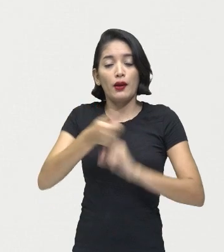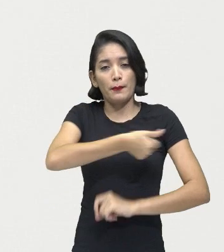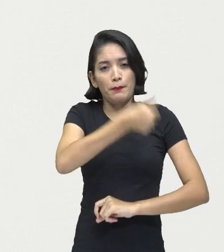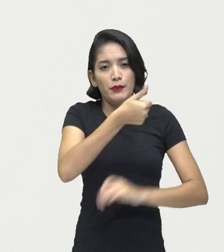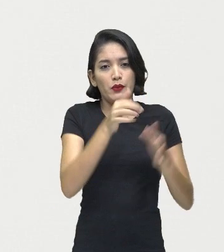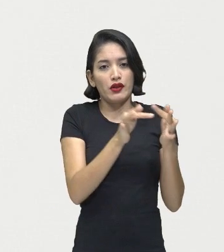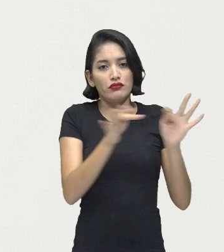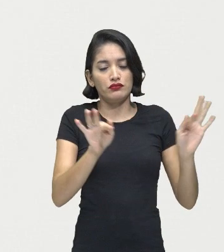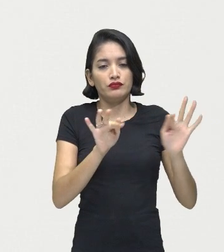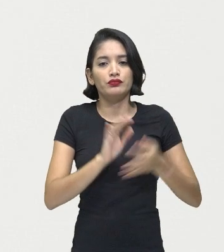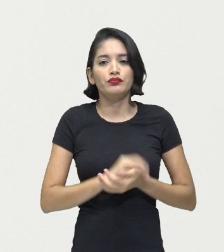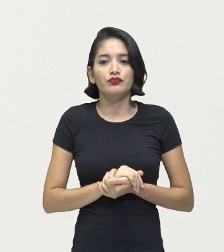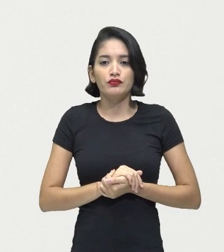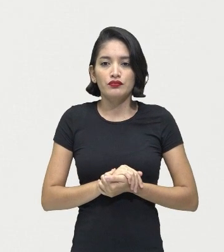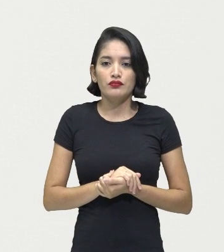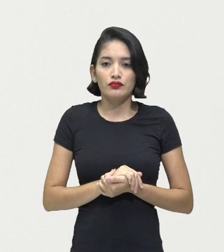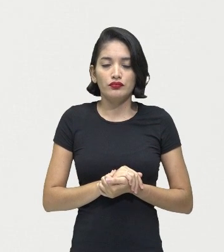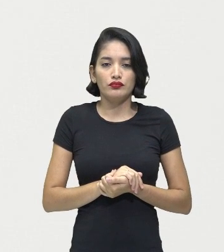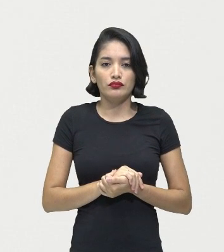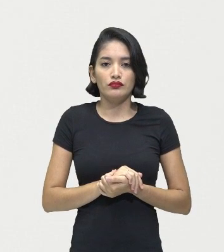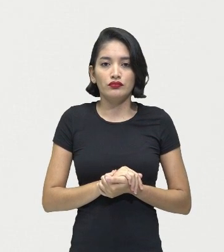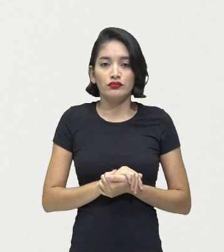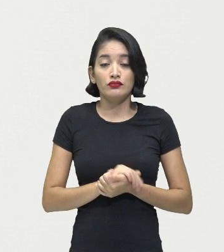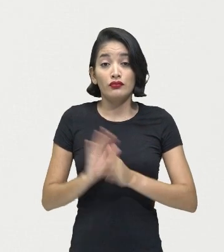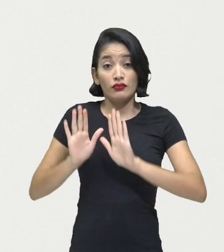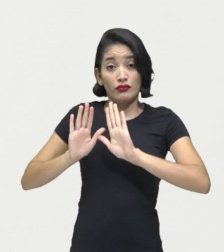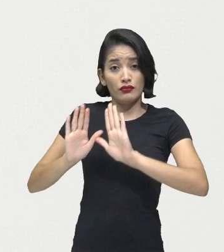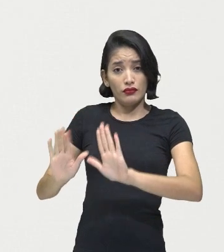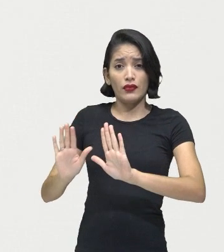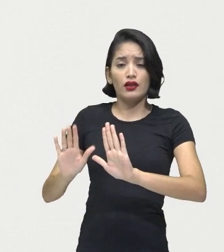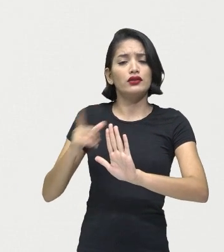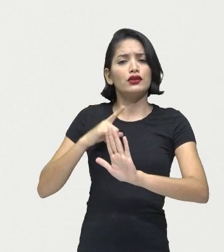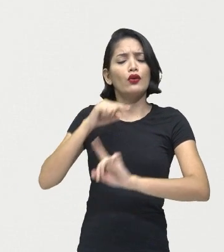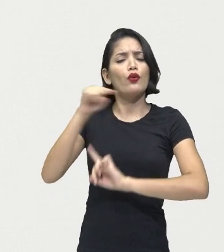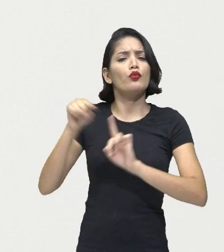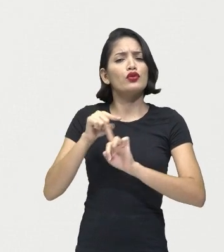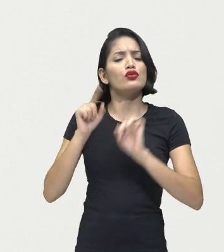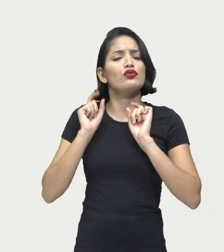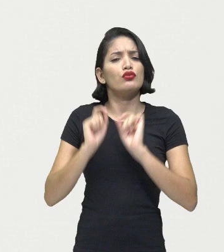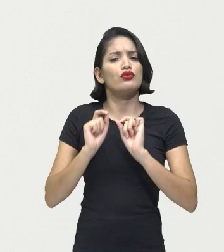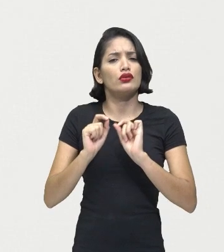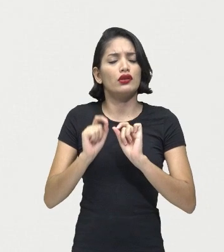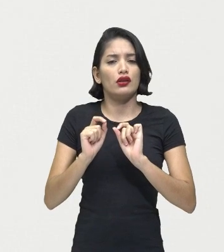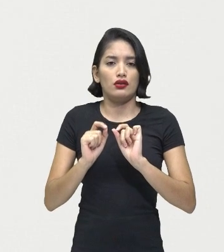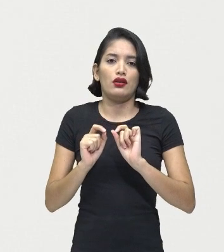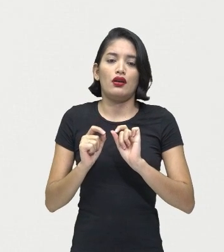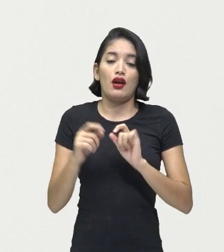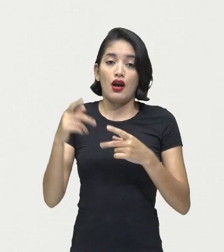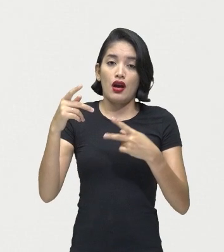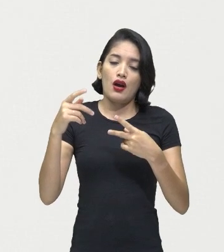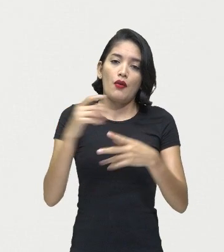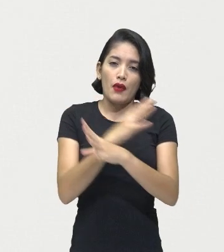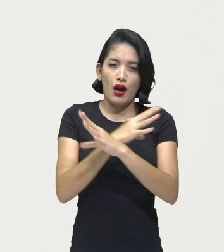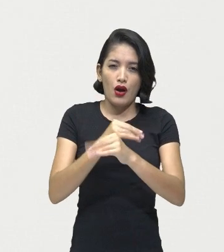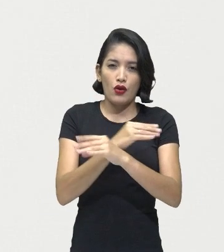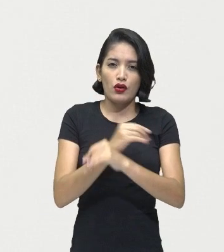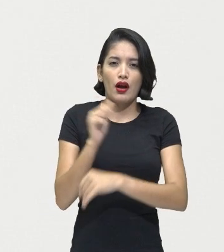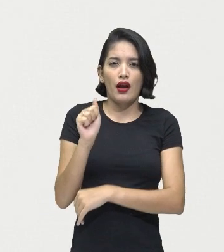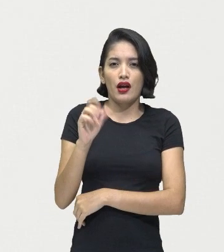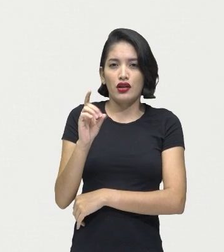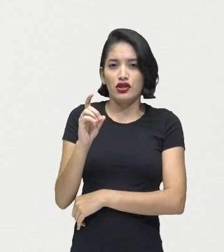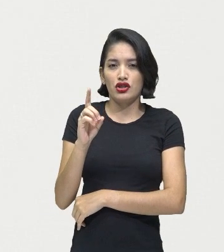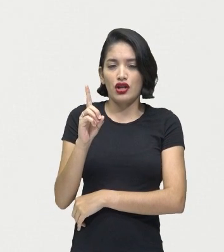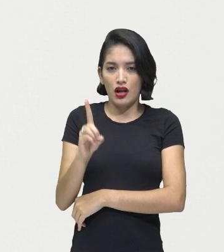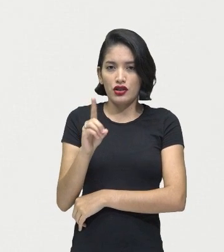tá? E aí, o porém vem exercer essa função de uma conjunção adversativa, porque ela